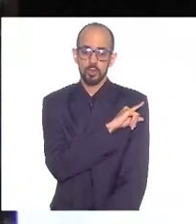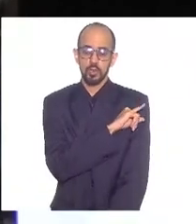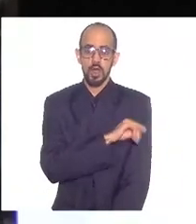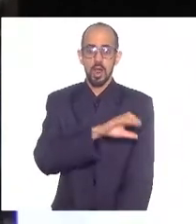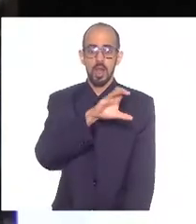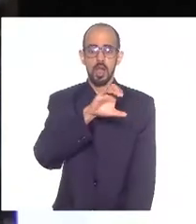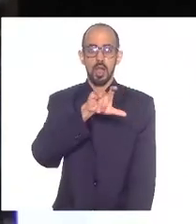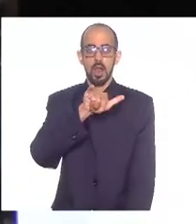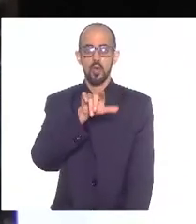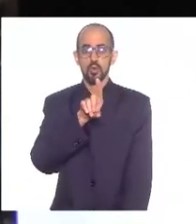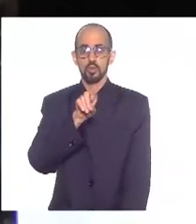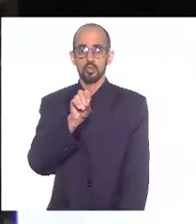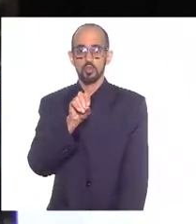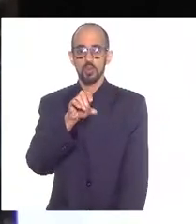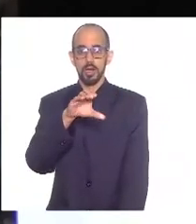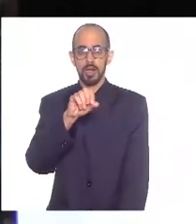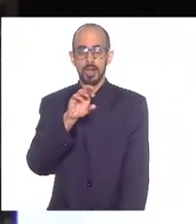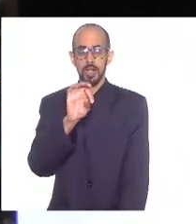Cláudio Castro.